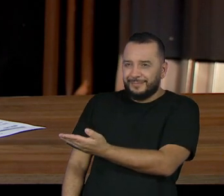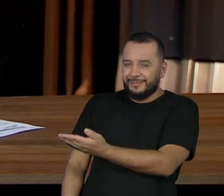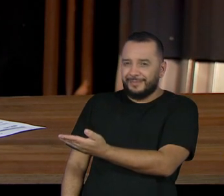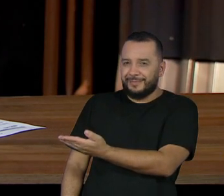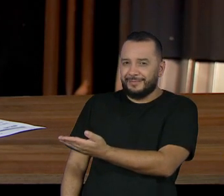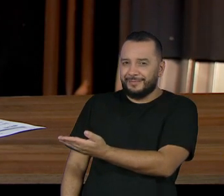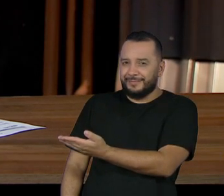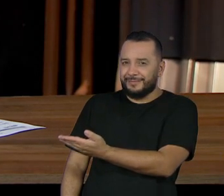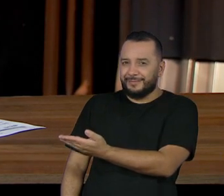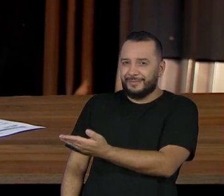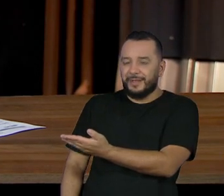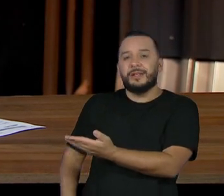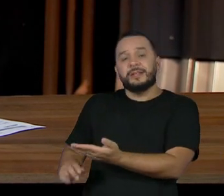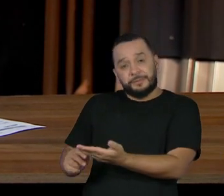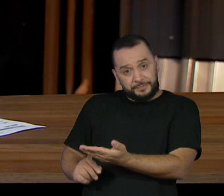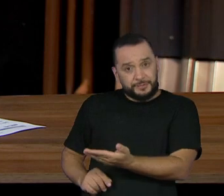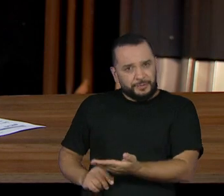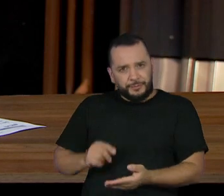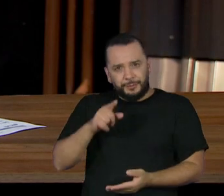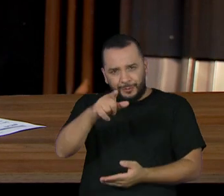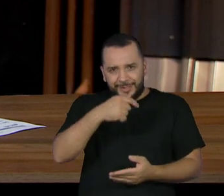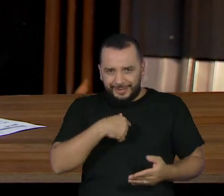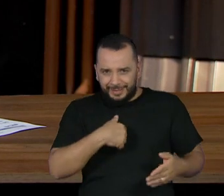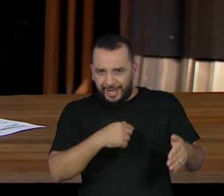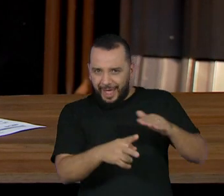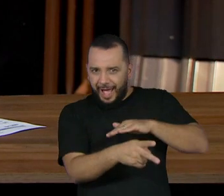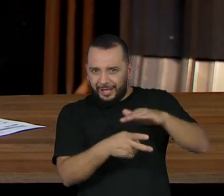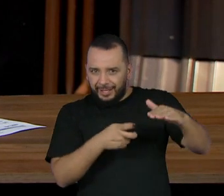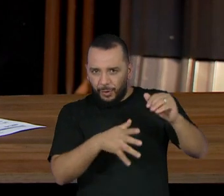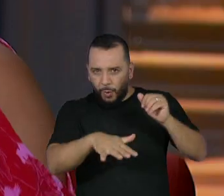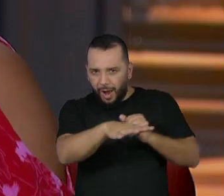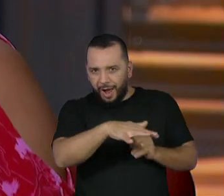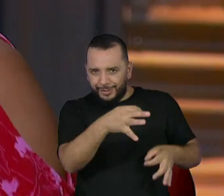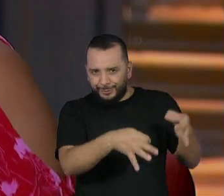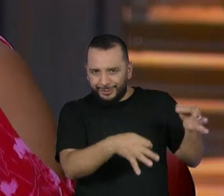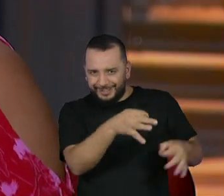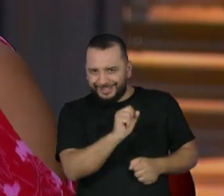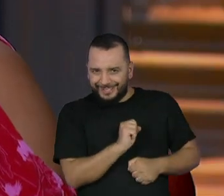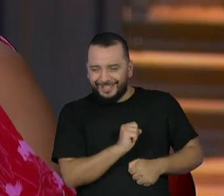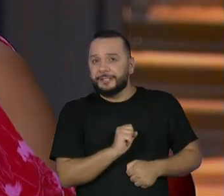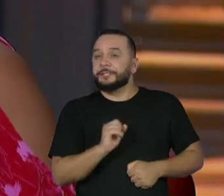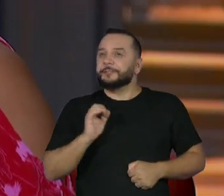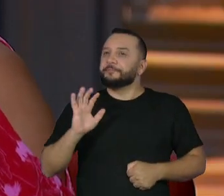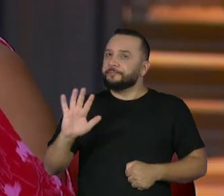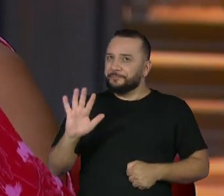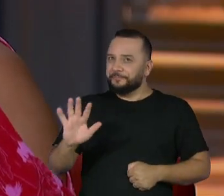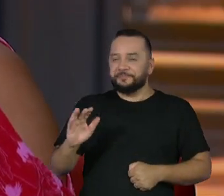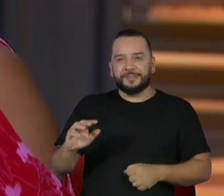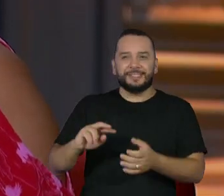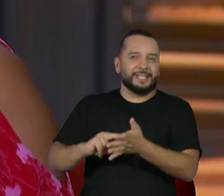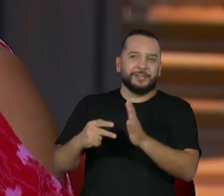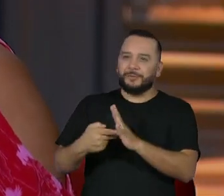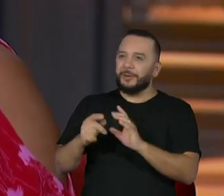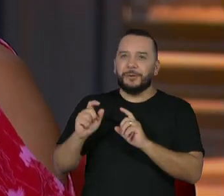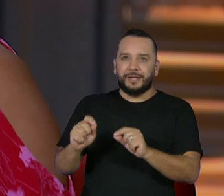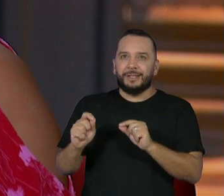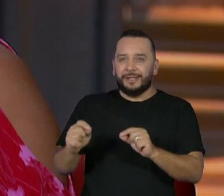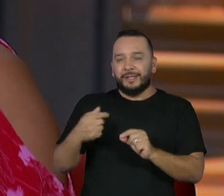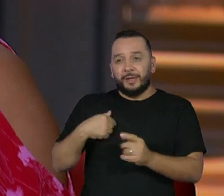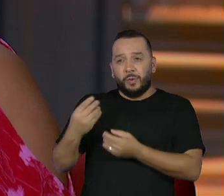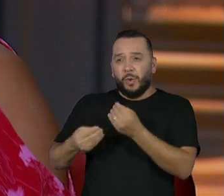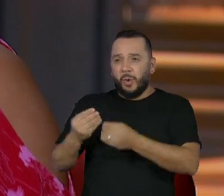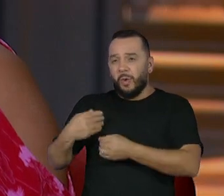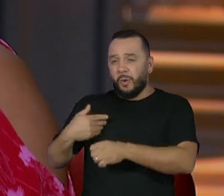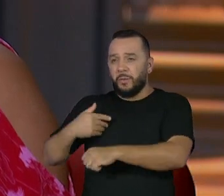no Brasil. Você hackeou mesmo, não é assim, não? O código oculto, na realidade, é a relação do